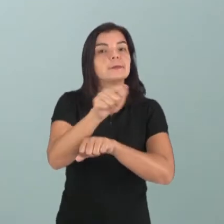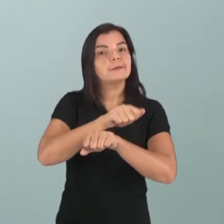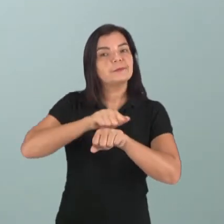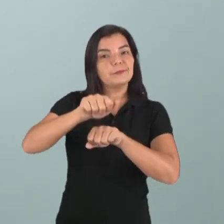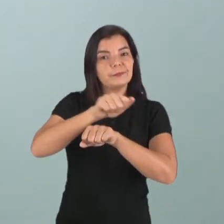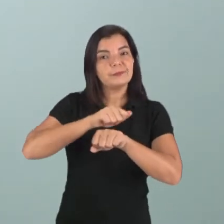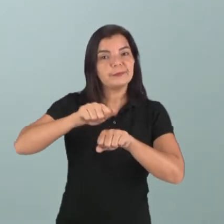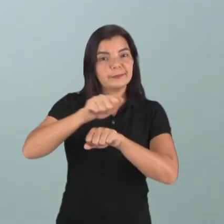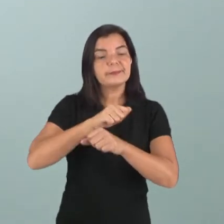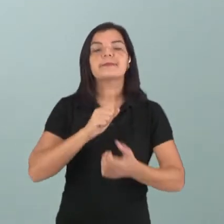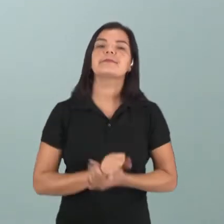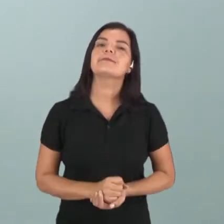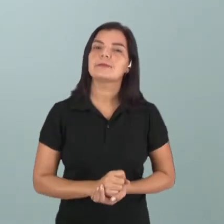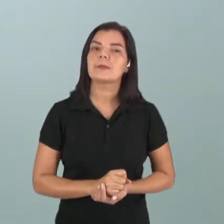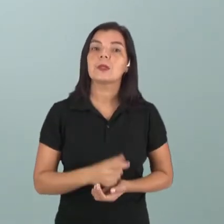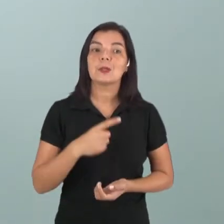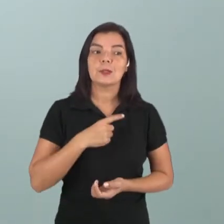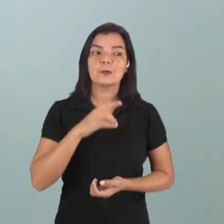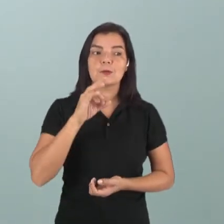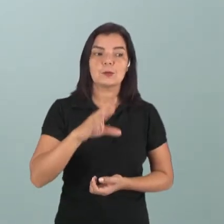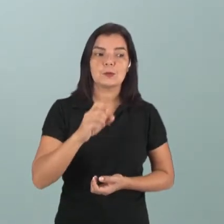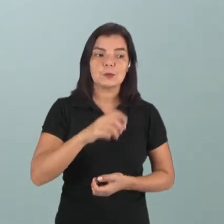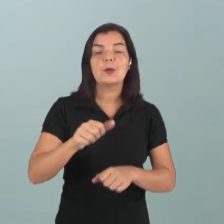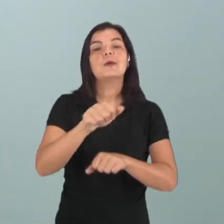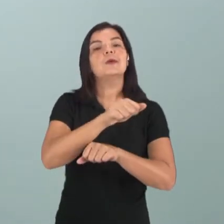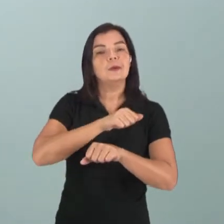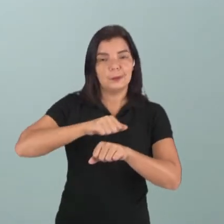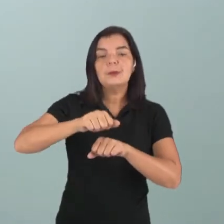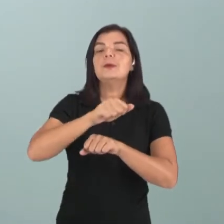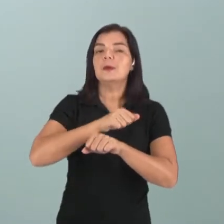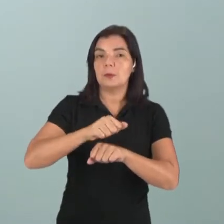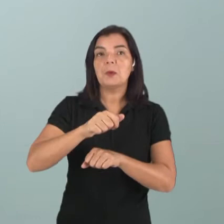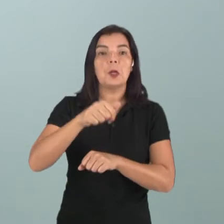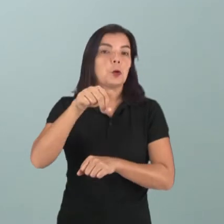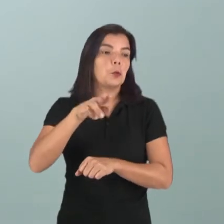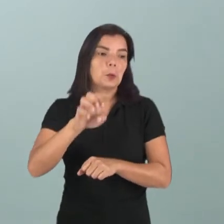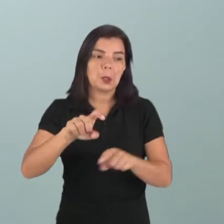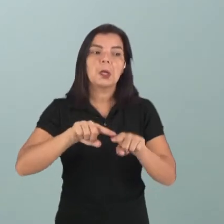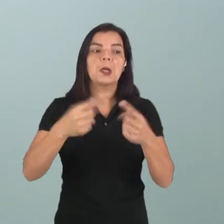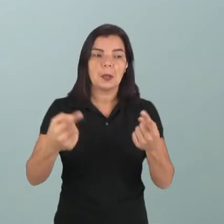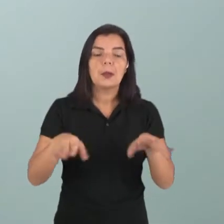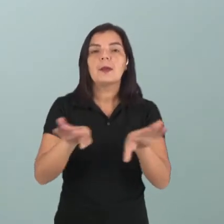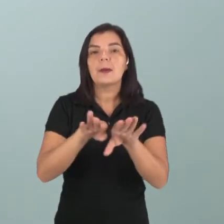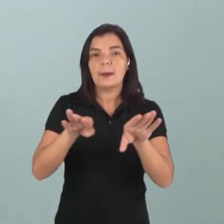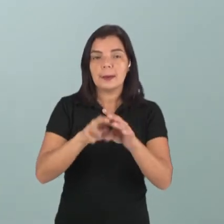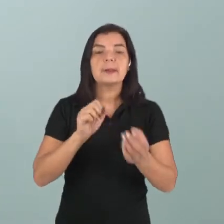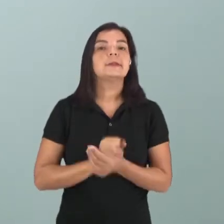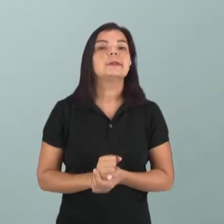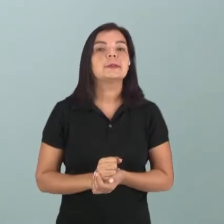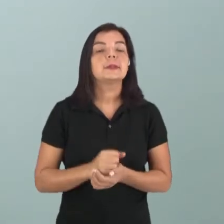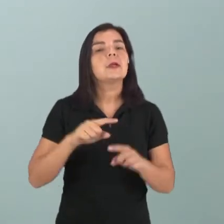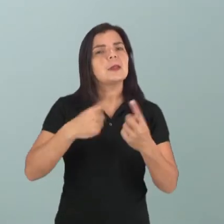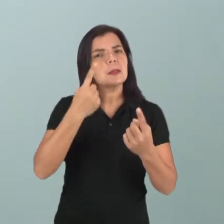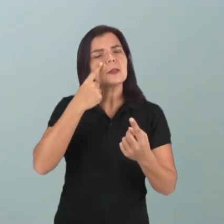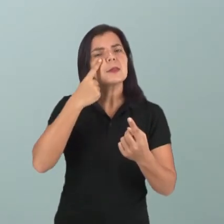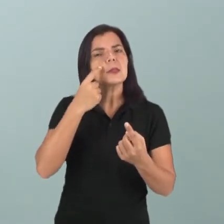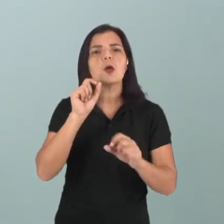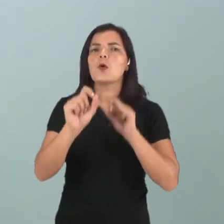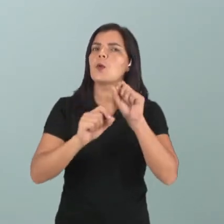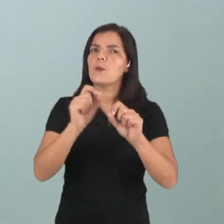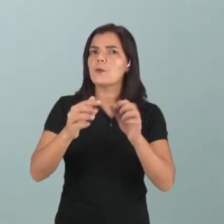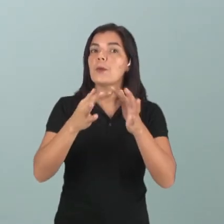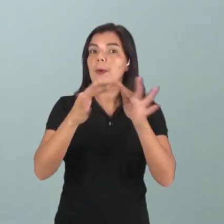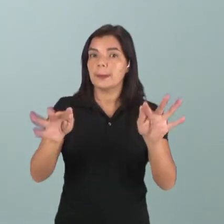orações adverbiais. Elas não são introduzidas aí pelo que, ou pelo se, ou pelo pronome relativo. Elas são introduzidas